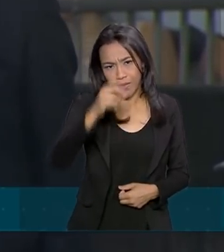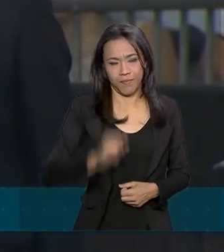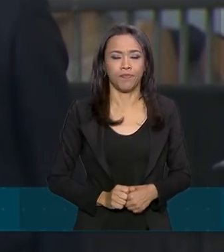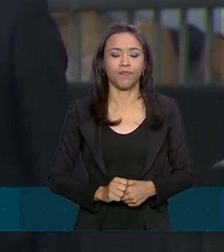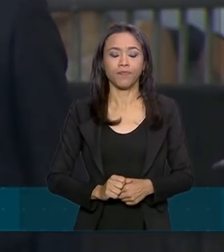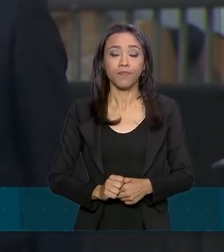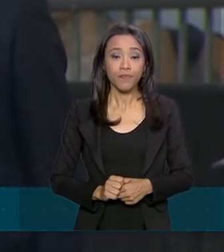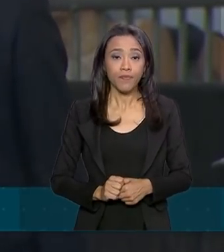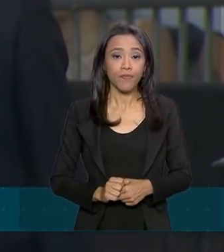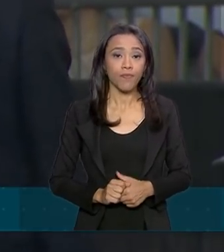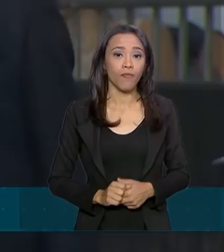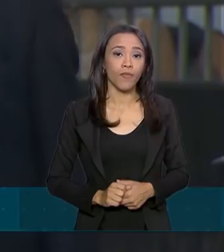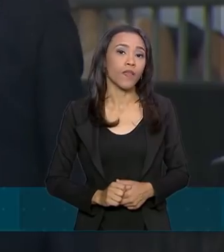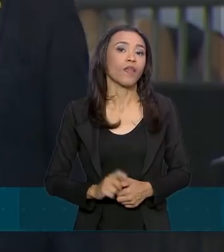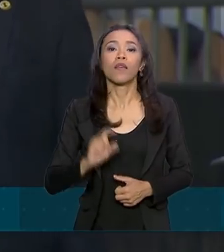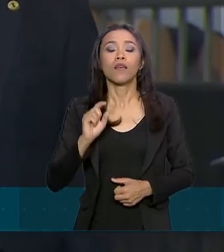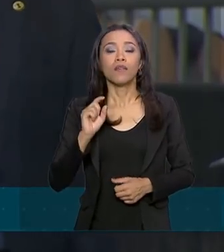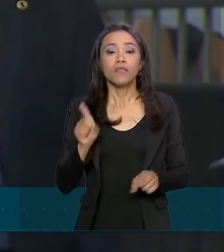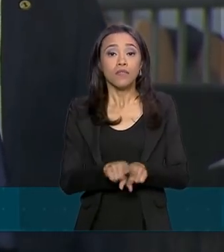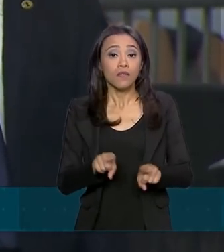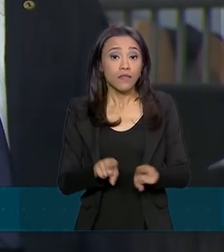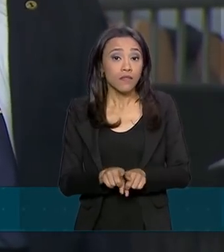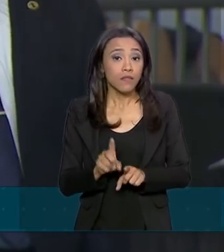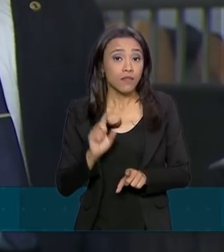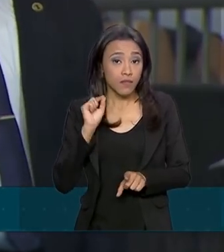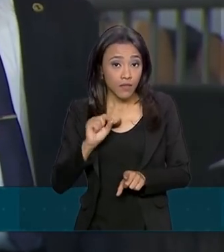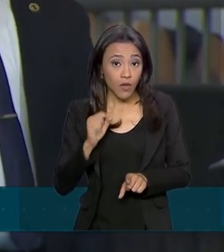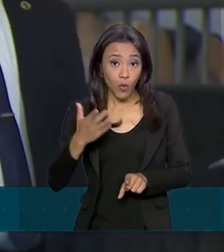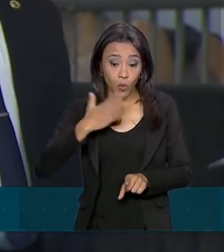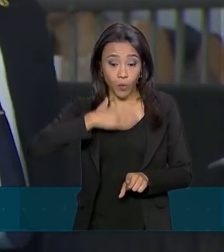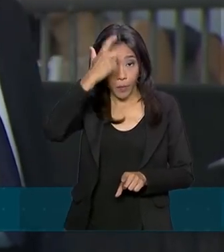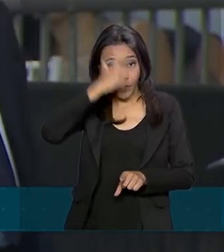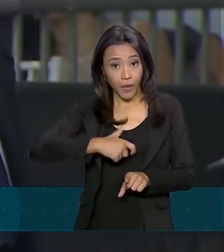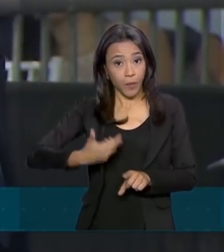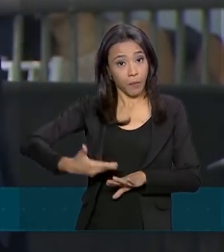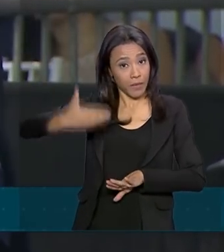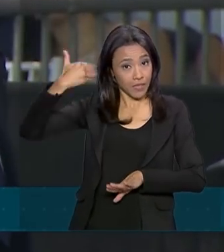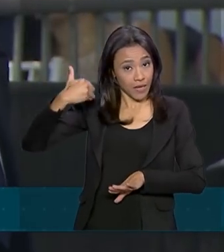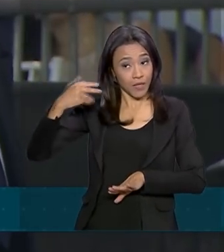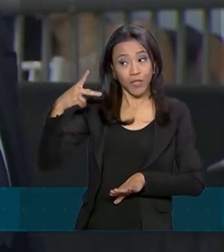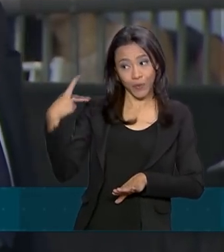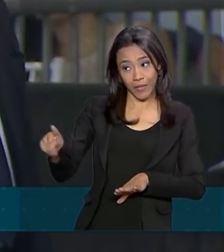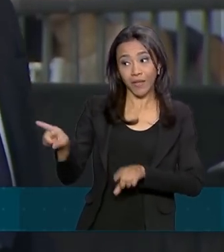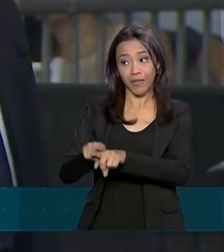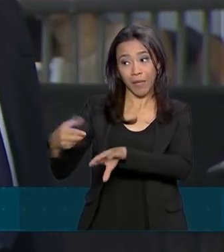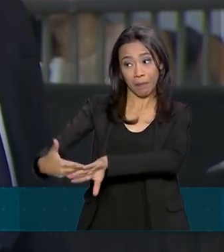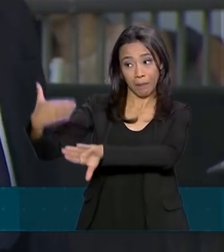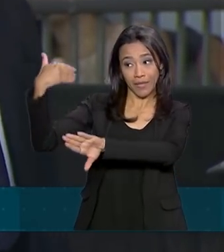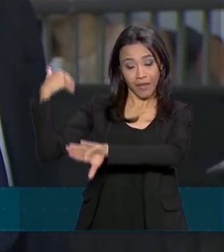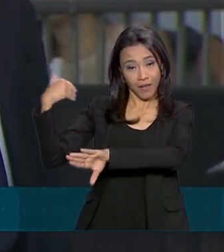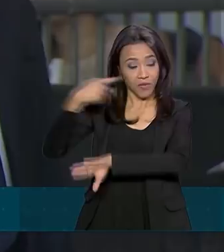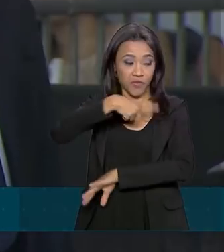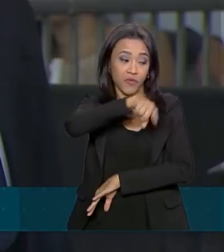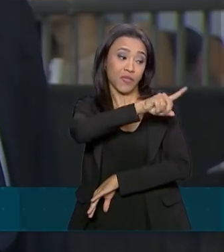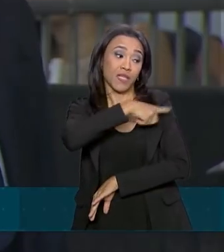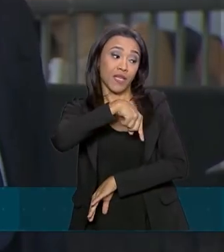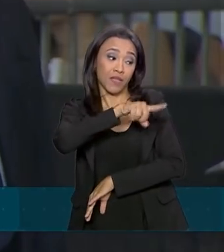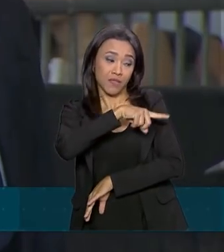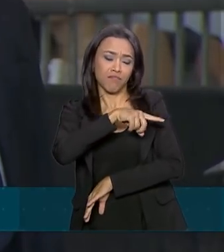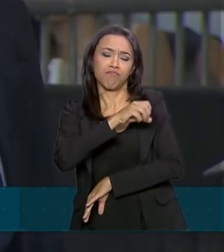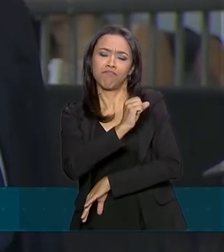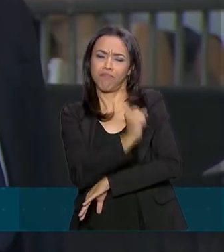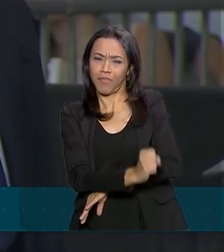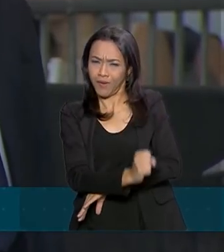ainda, tendo em vista o meu passado e o do Caiado, vocês podem